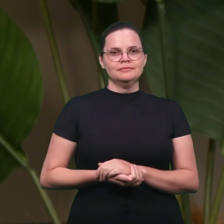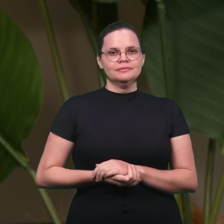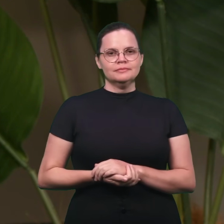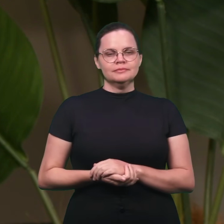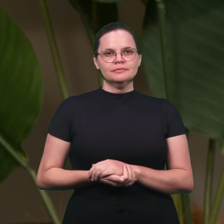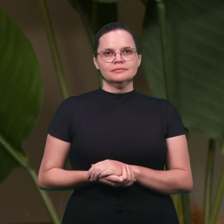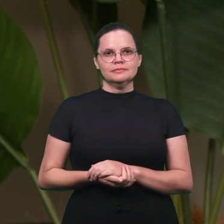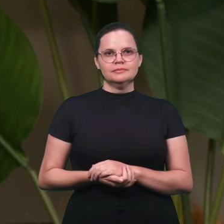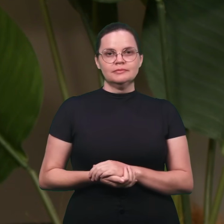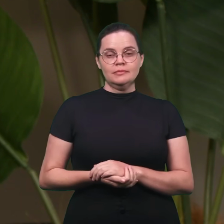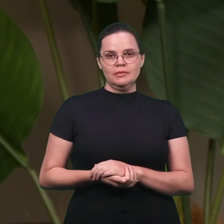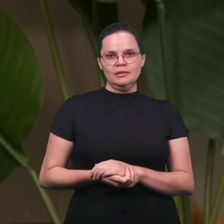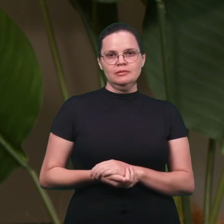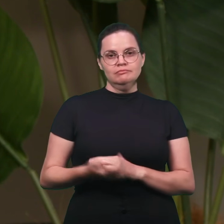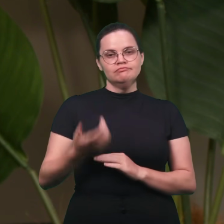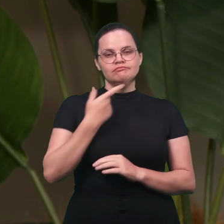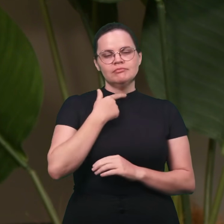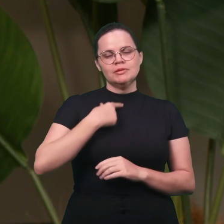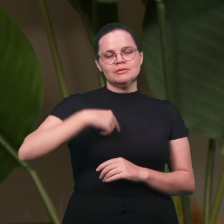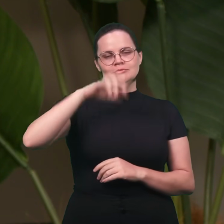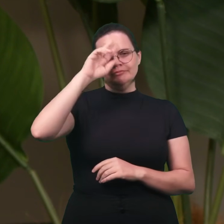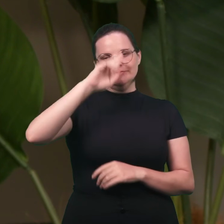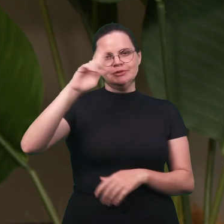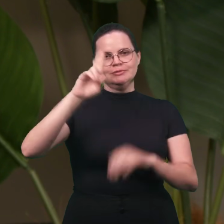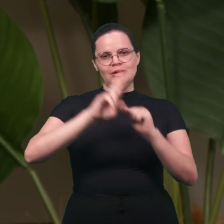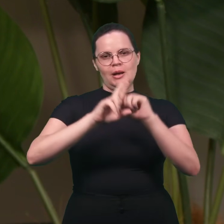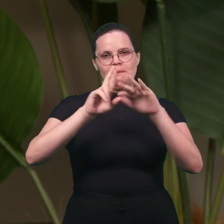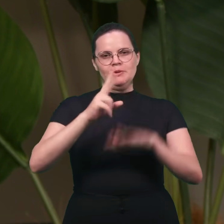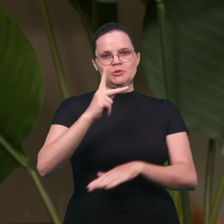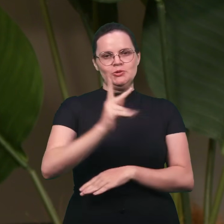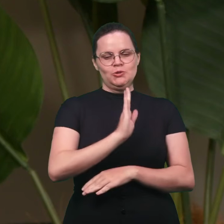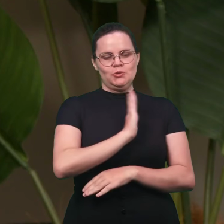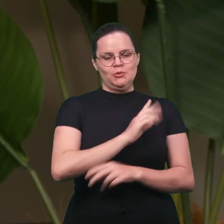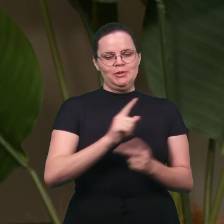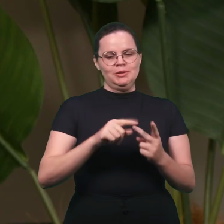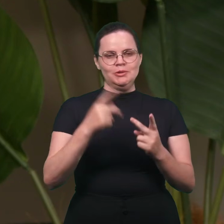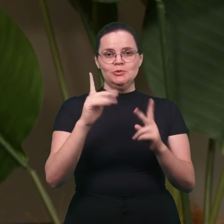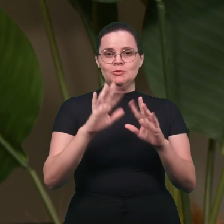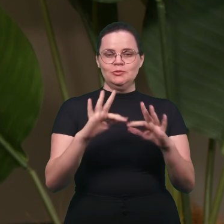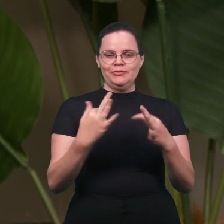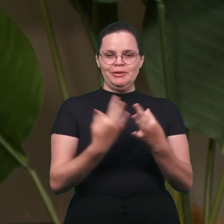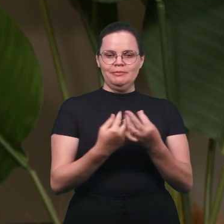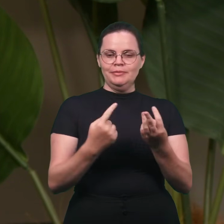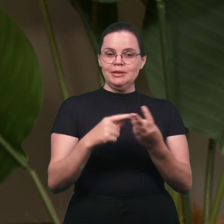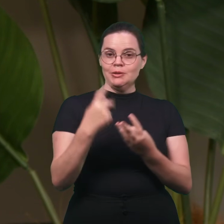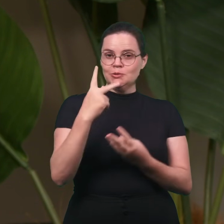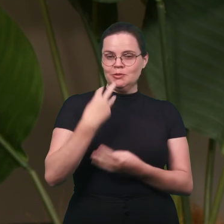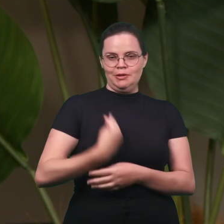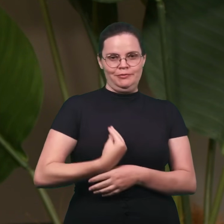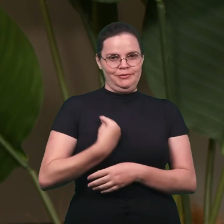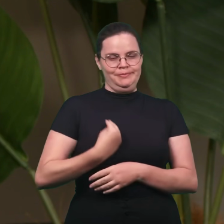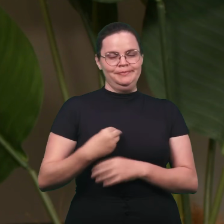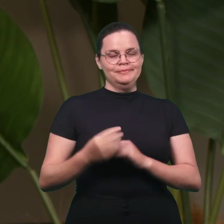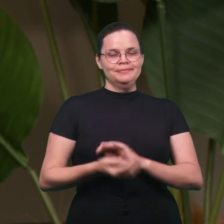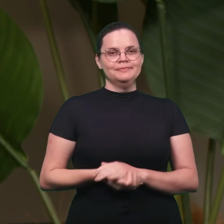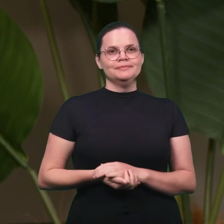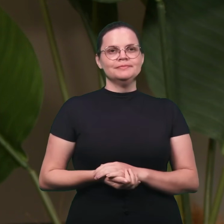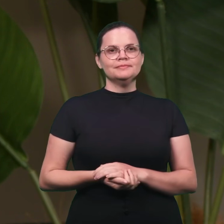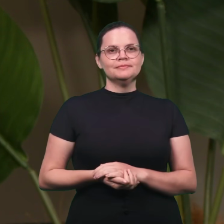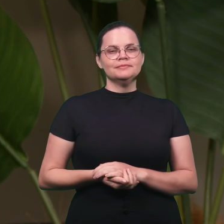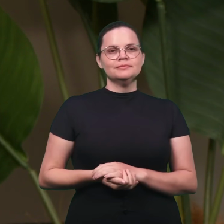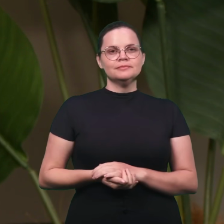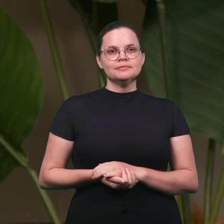carinhosamente, para que o Senhor Jesus abençoe o seu coração, seu lar, a sua vida. Amados,